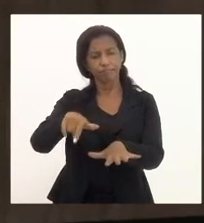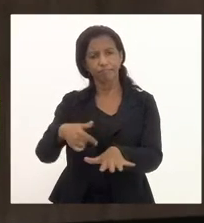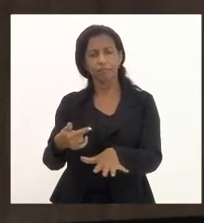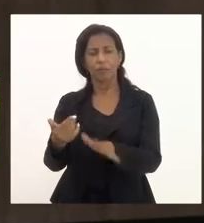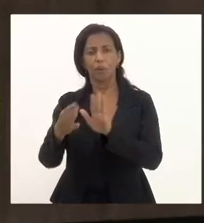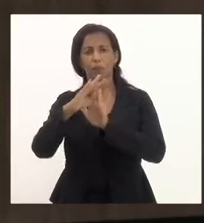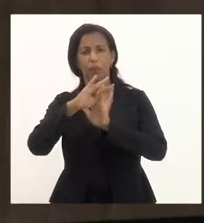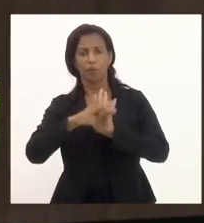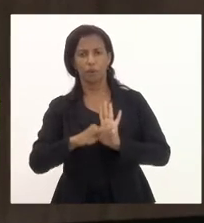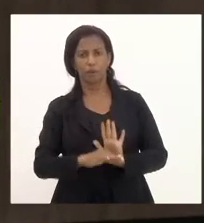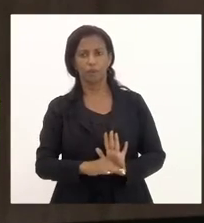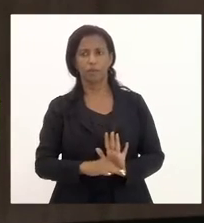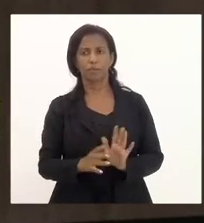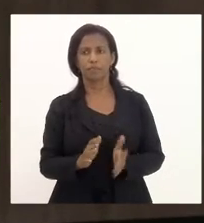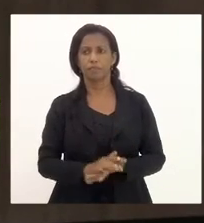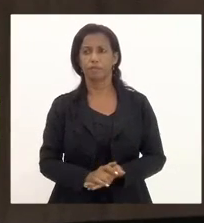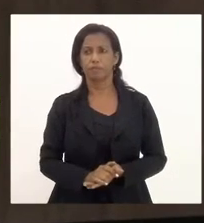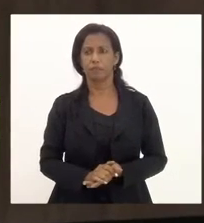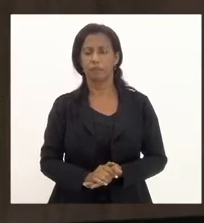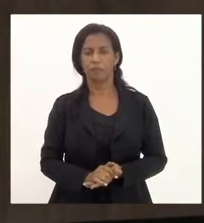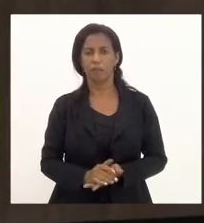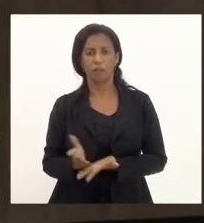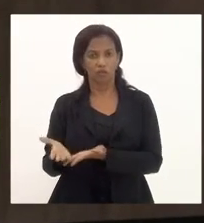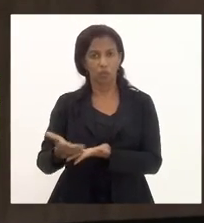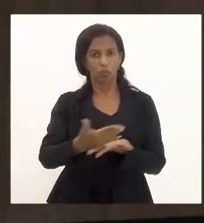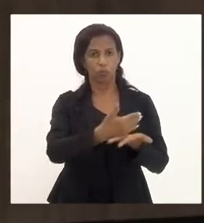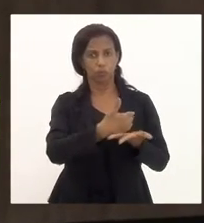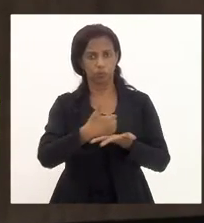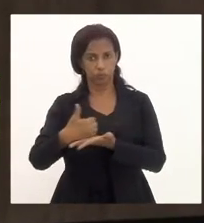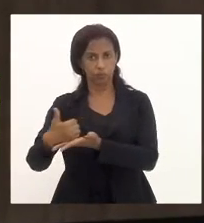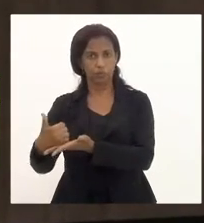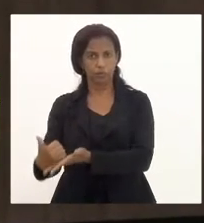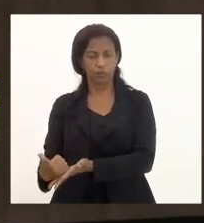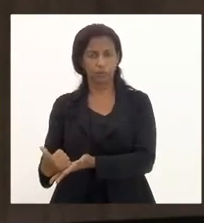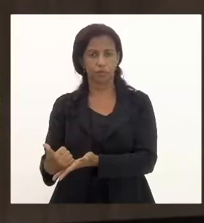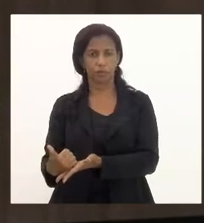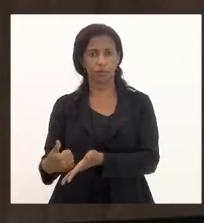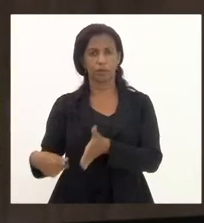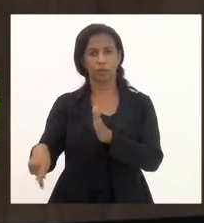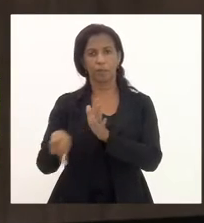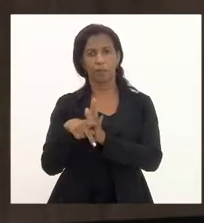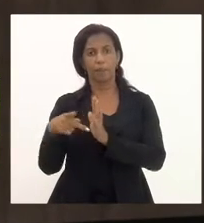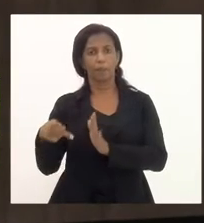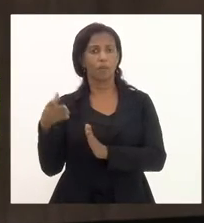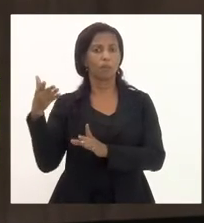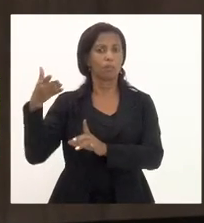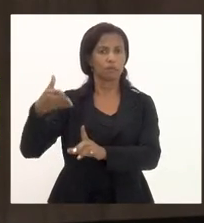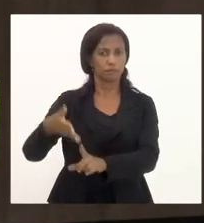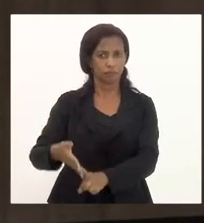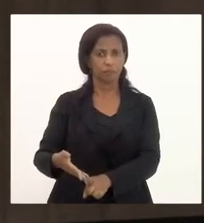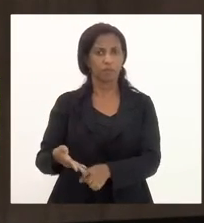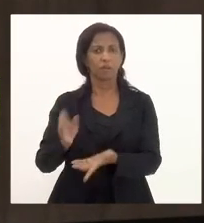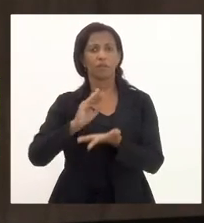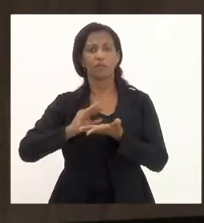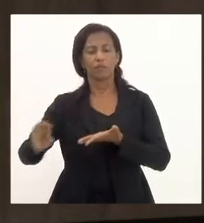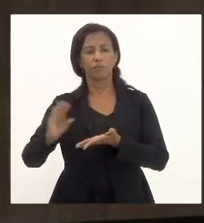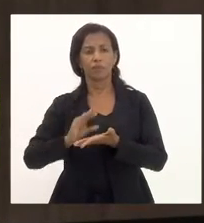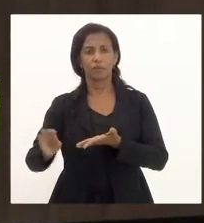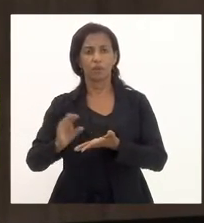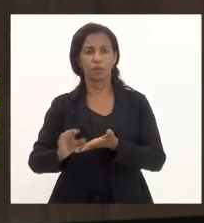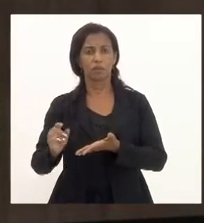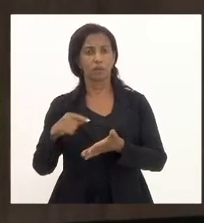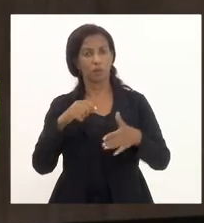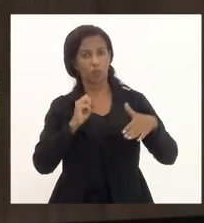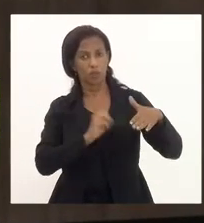programas de cunho arrecadatório que são é exatamente financiados